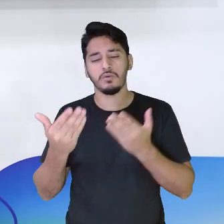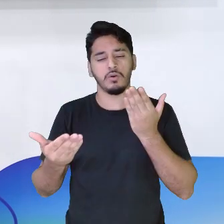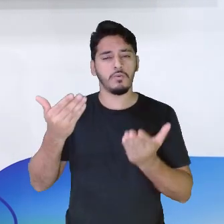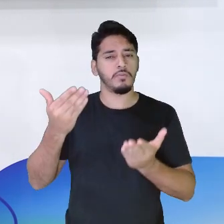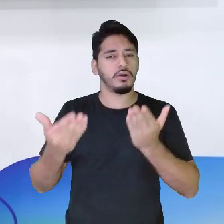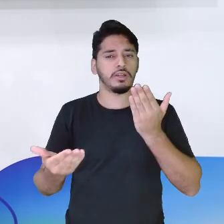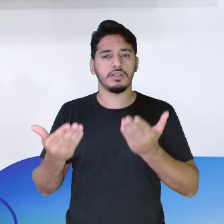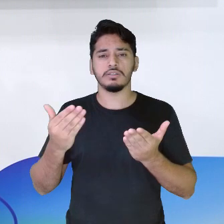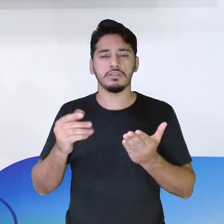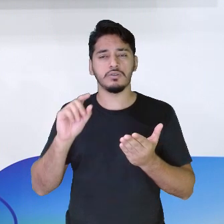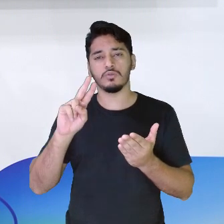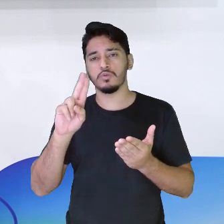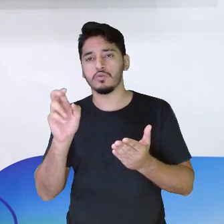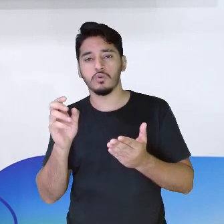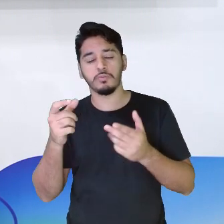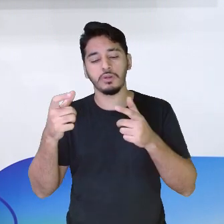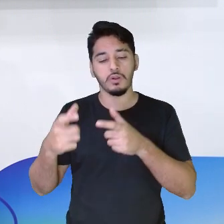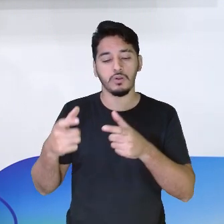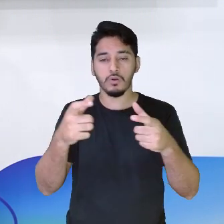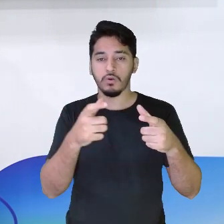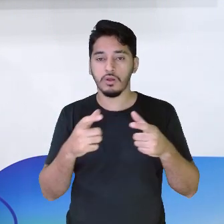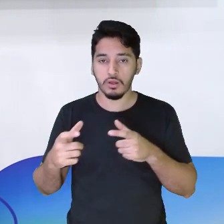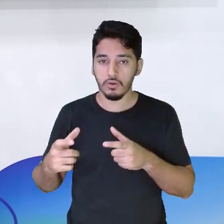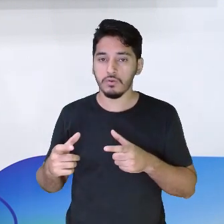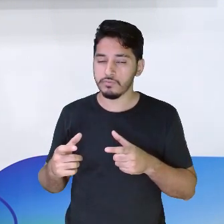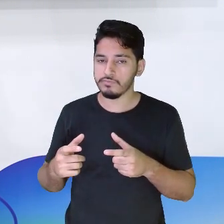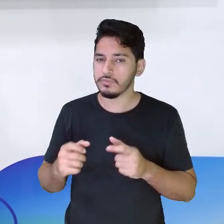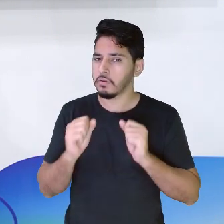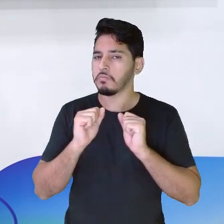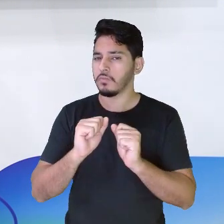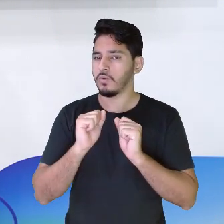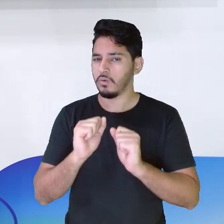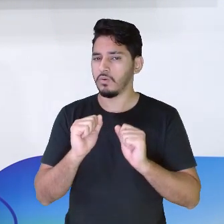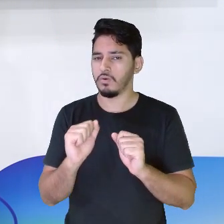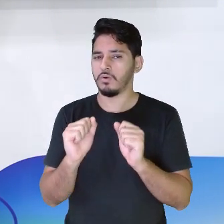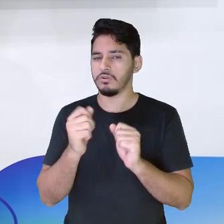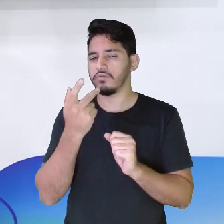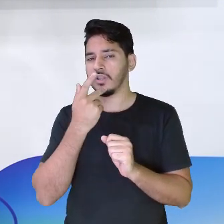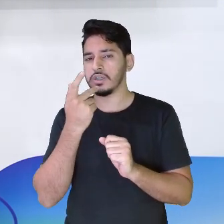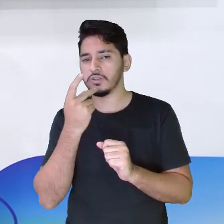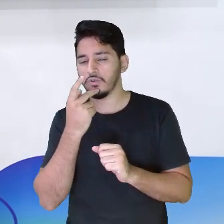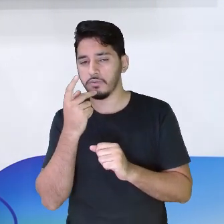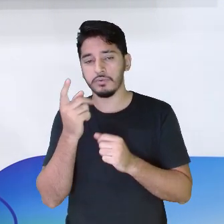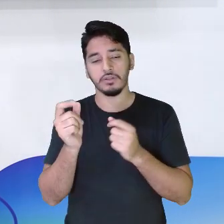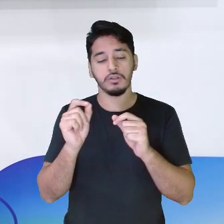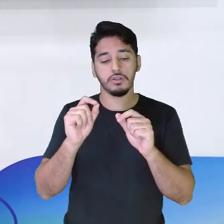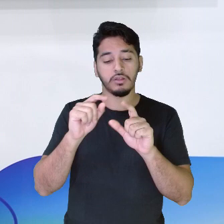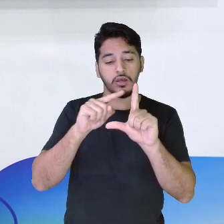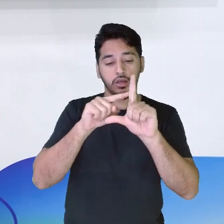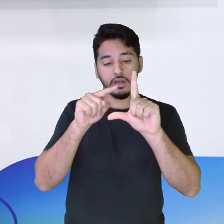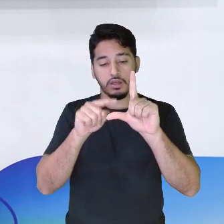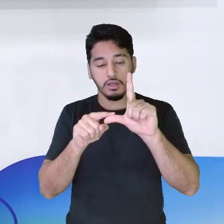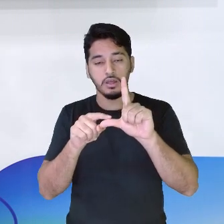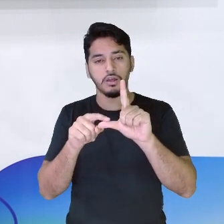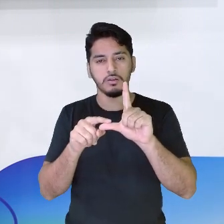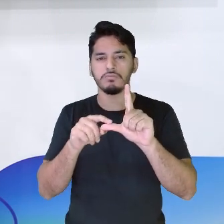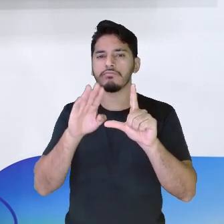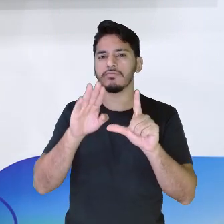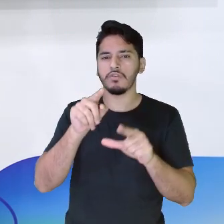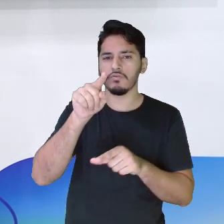comparação com relação a posicionamento, tá? A gente pode sim falar de ângulo, inclusive a sua colaboração